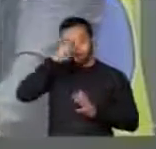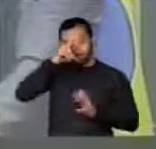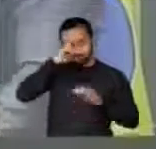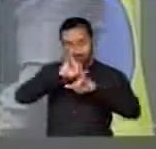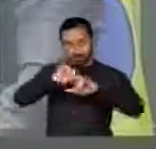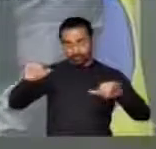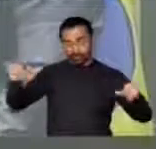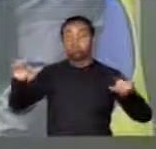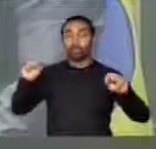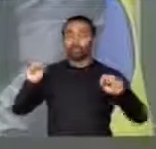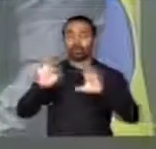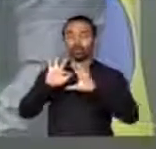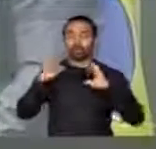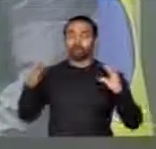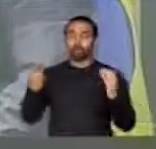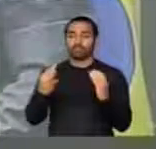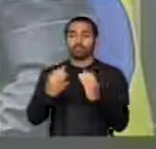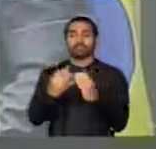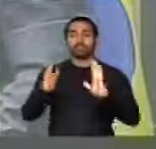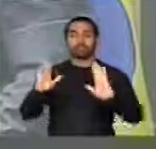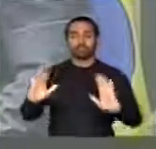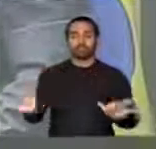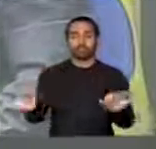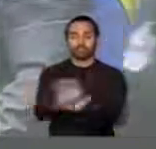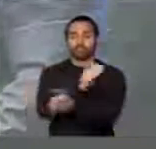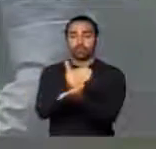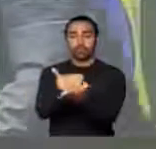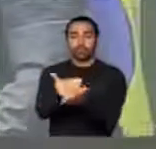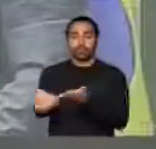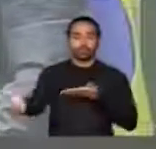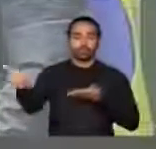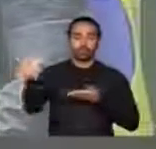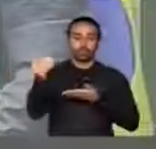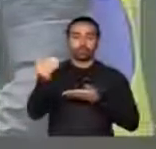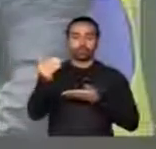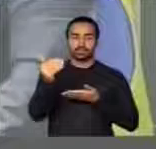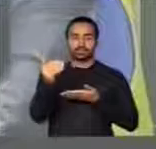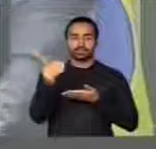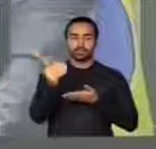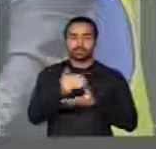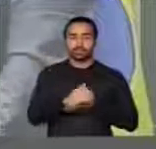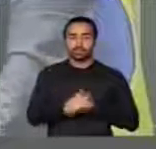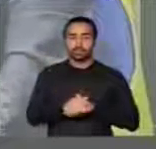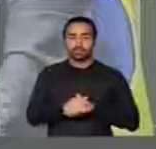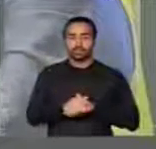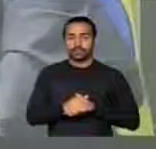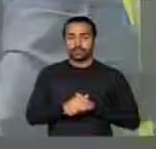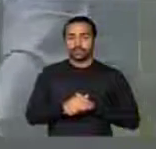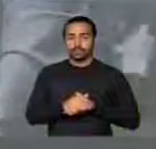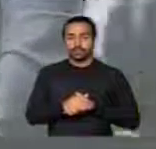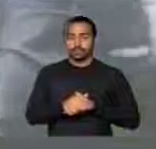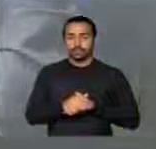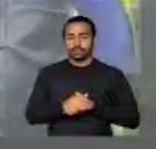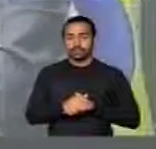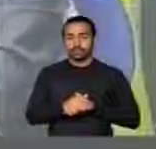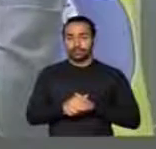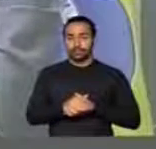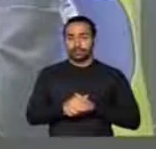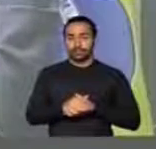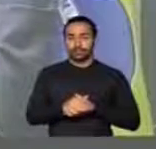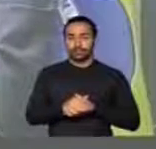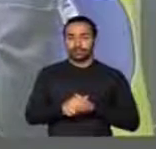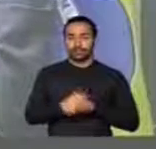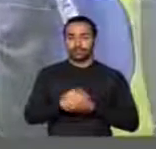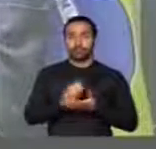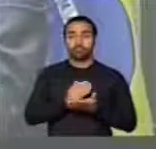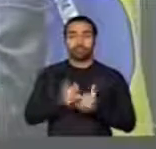da fraternidade se inicia na sua primeira caminhada no distante ano